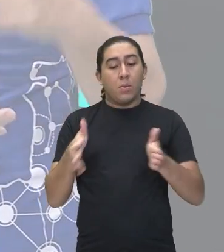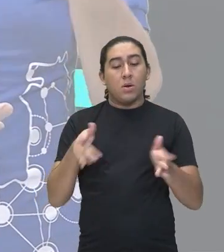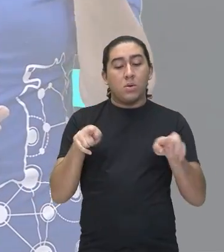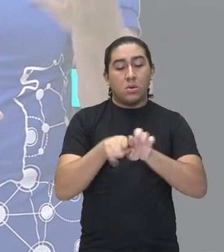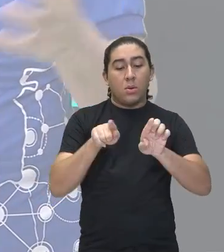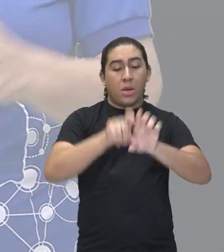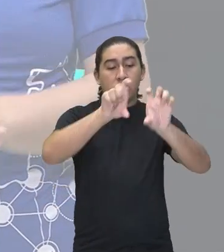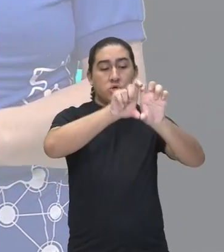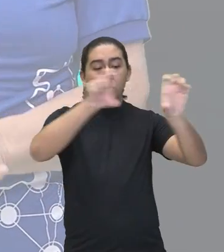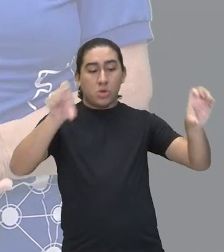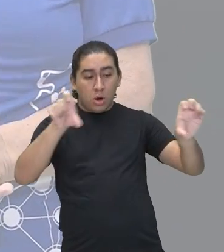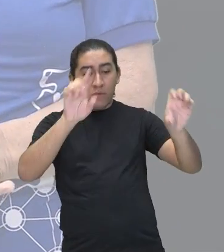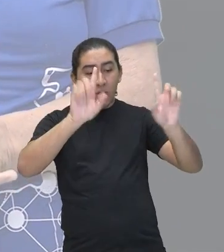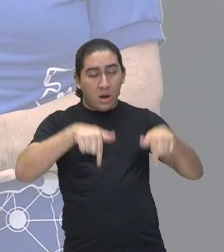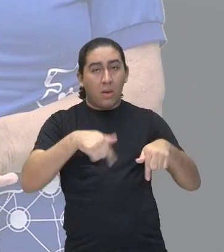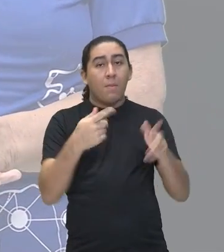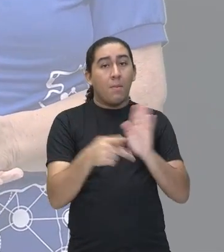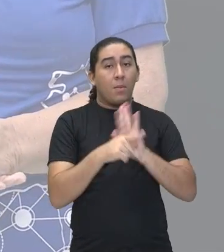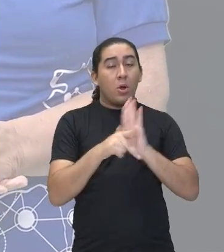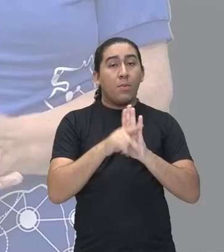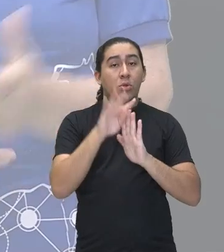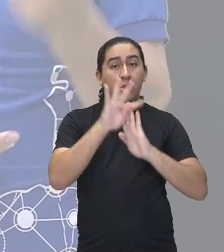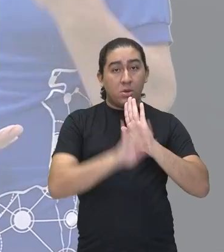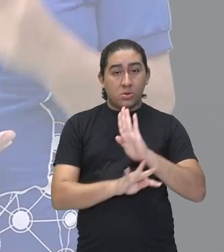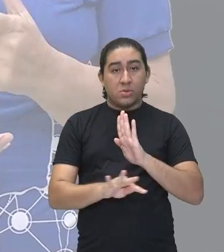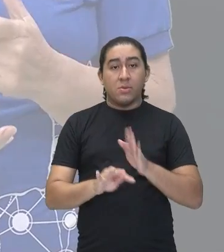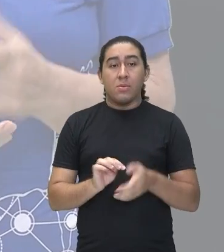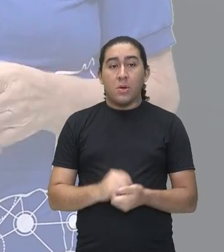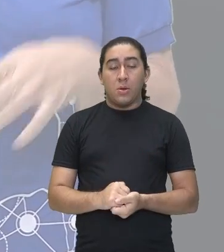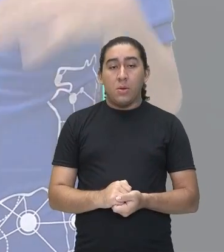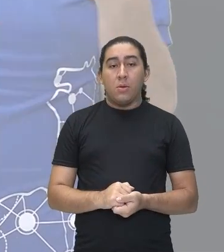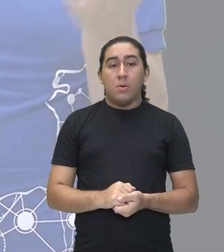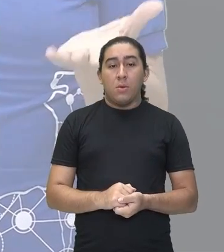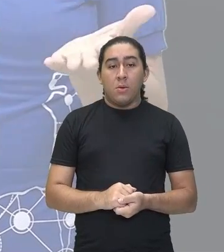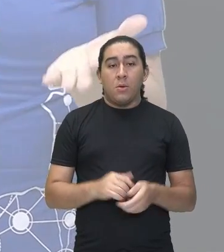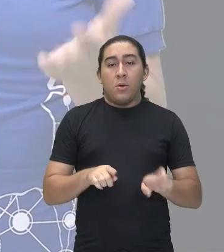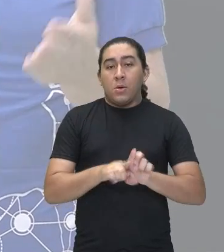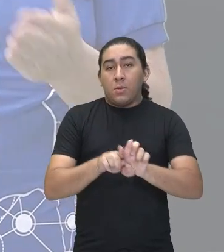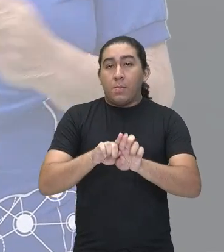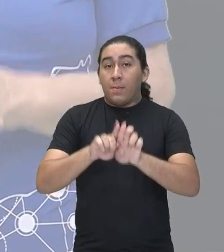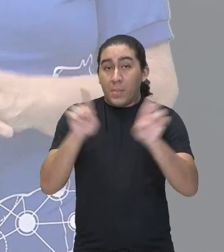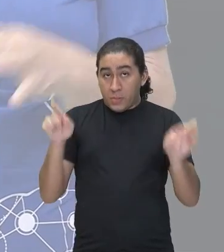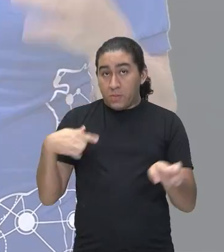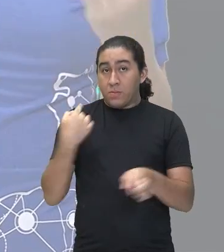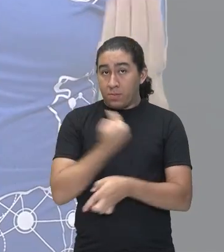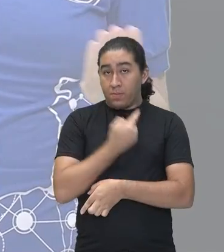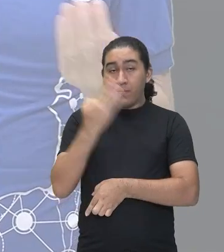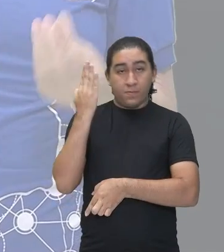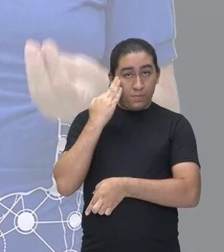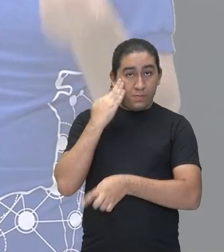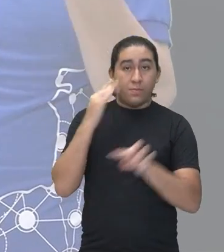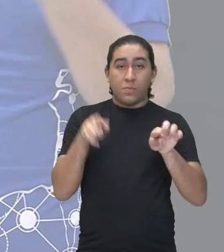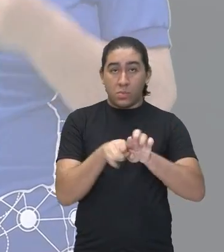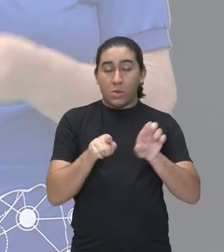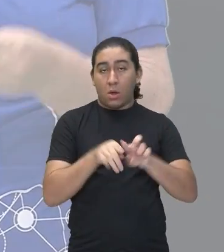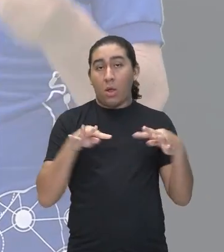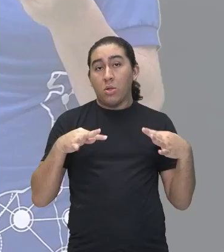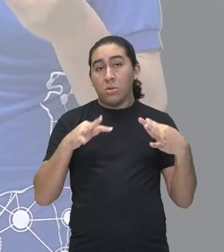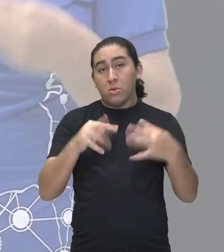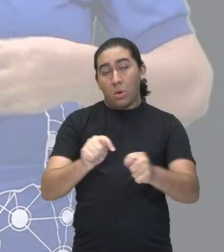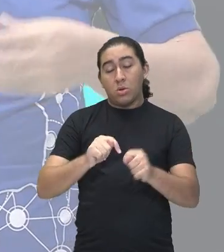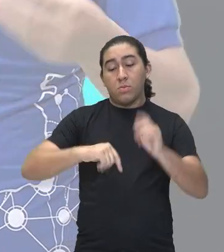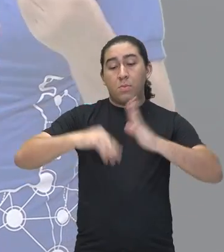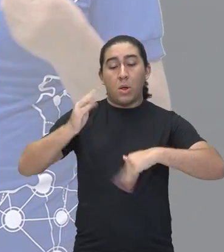estrofe, esse trecho da Marília de Dirceu. Mas nós também sabemos que todos os poetas